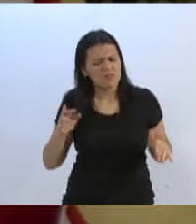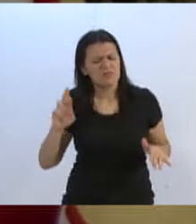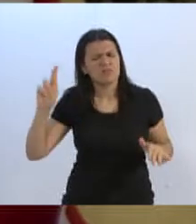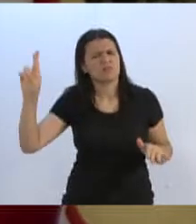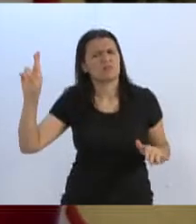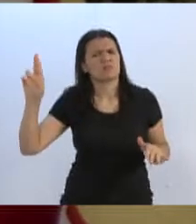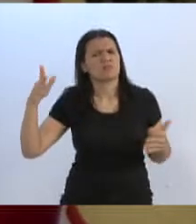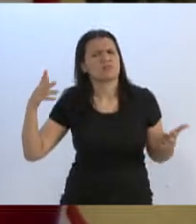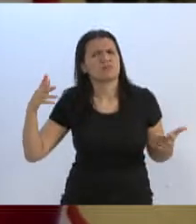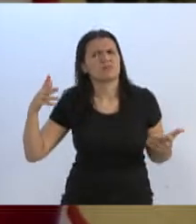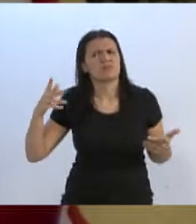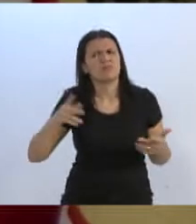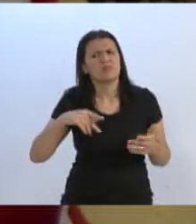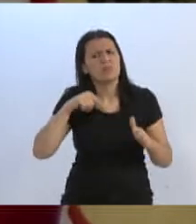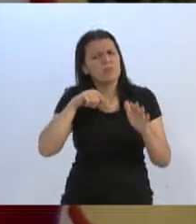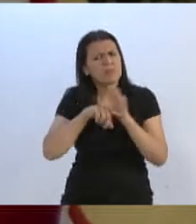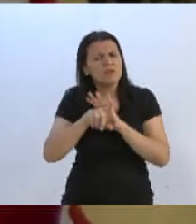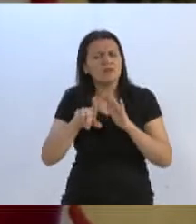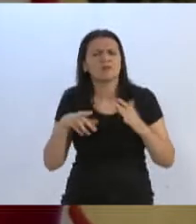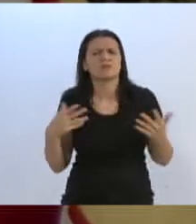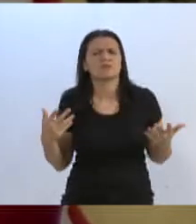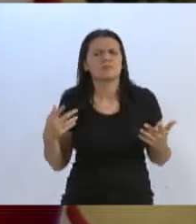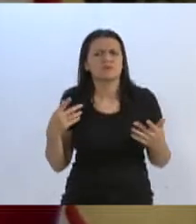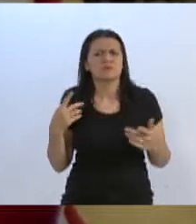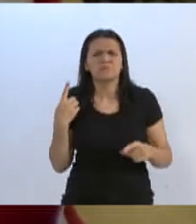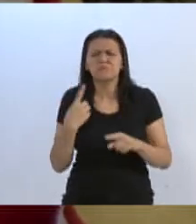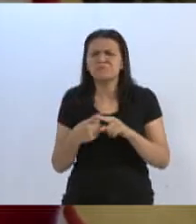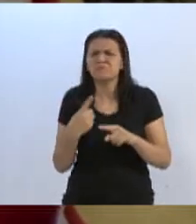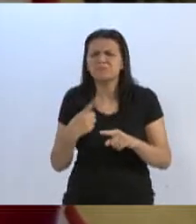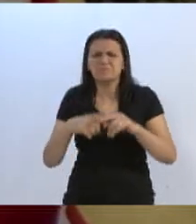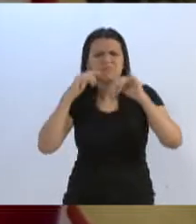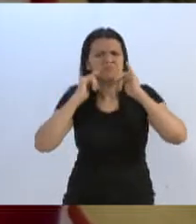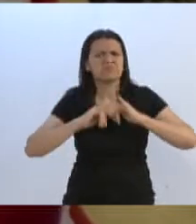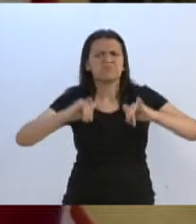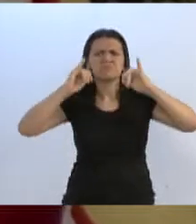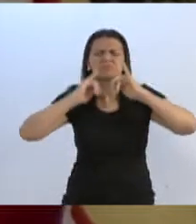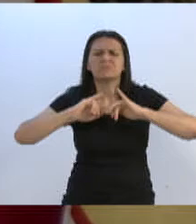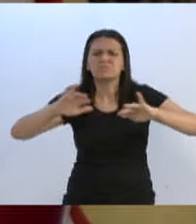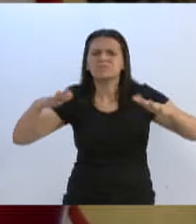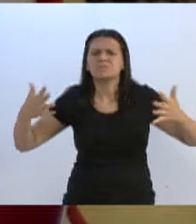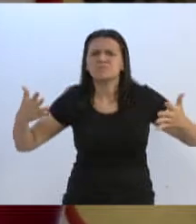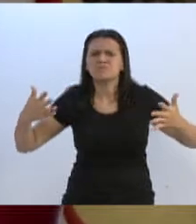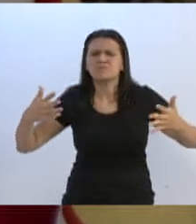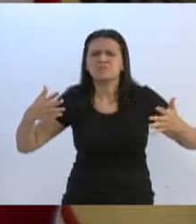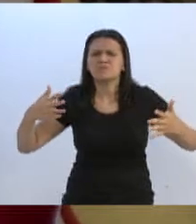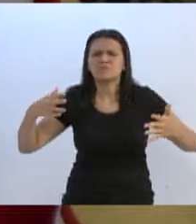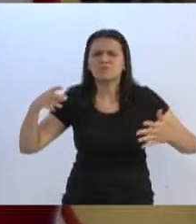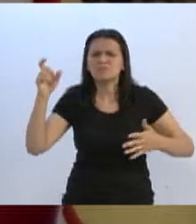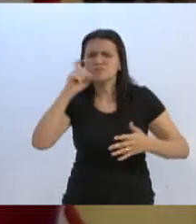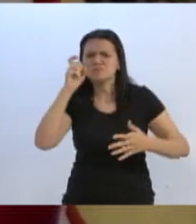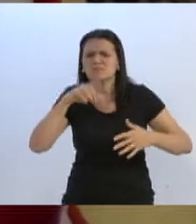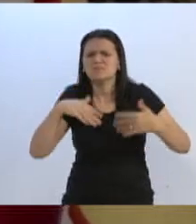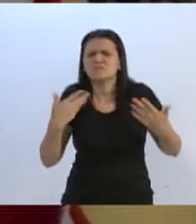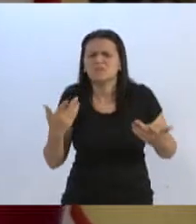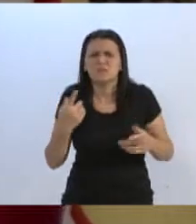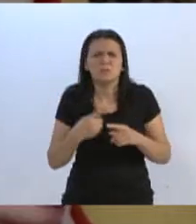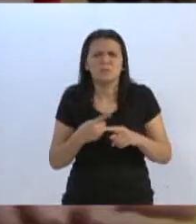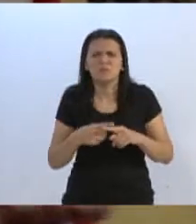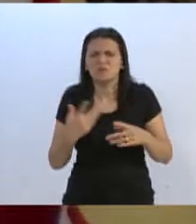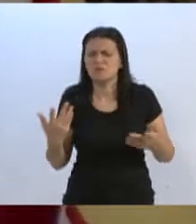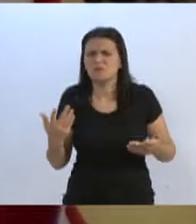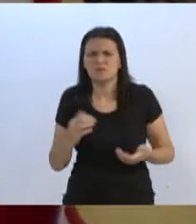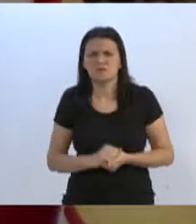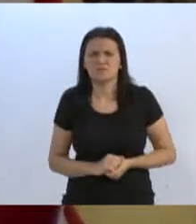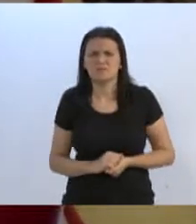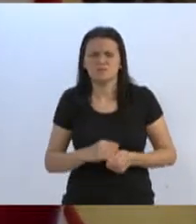e fale, e pergunte, para que propagar, presidente, uma falácia dessa, um mal desse? Para que propagar no